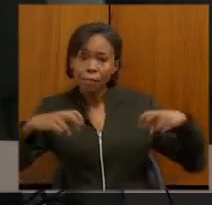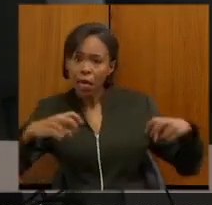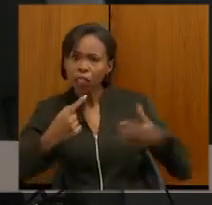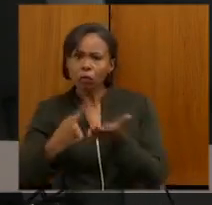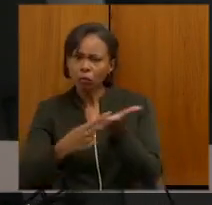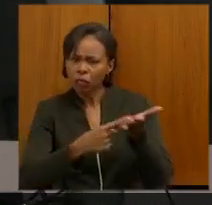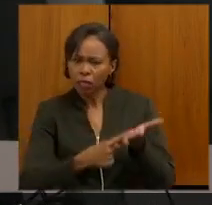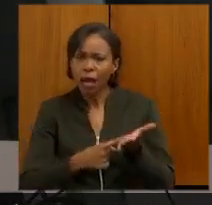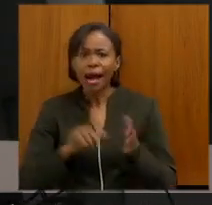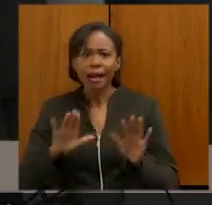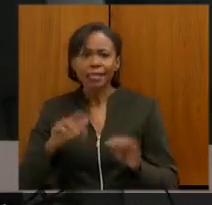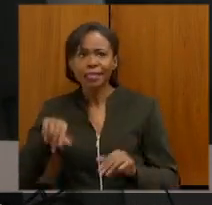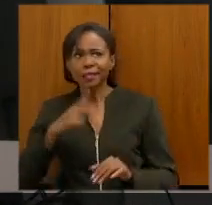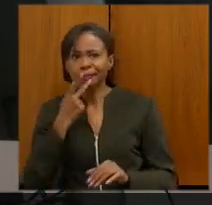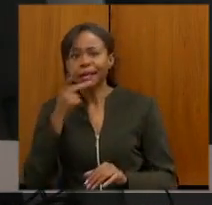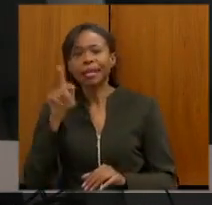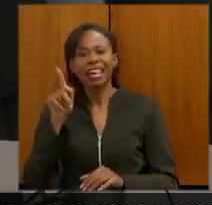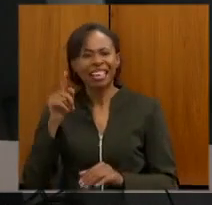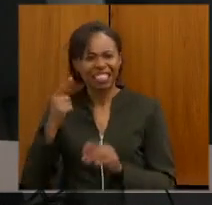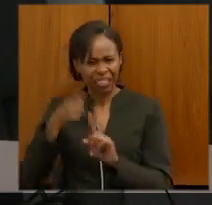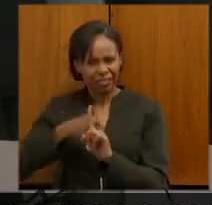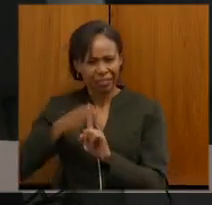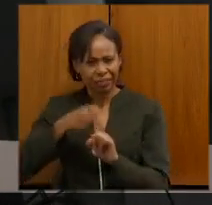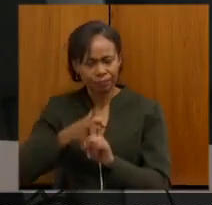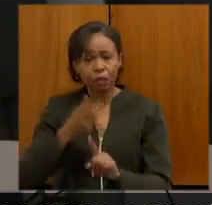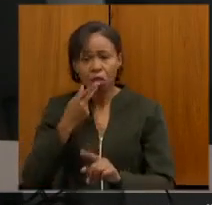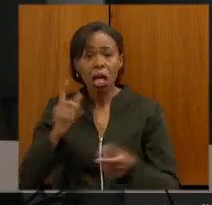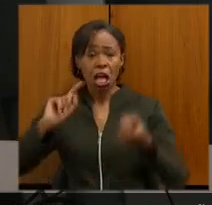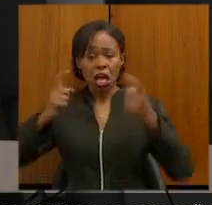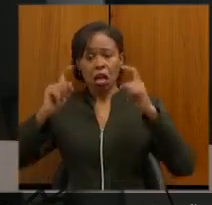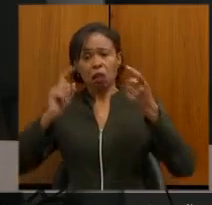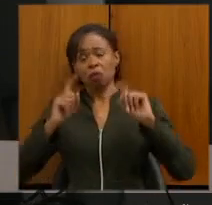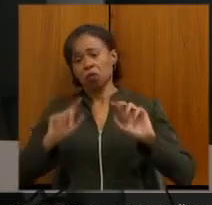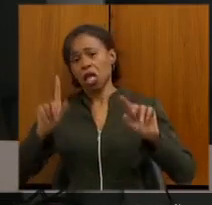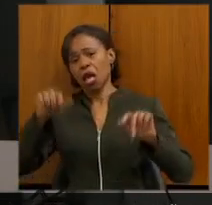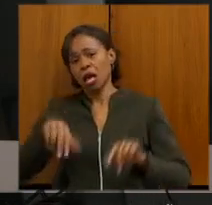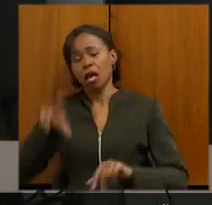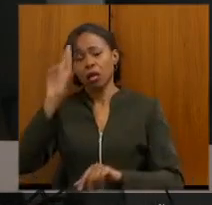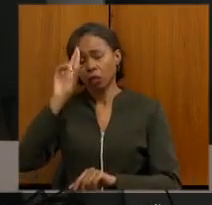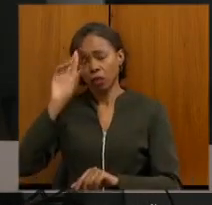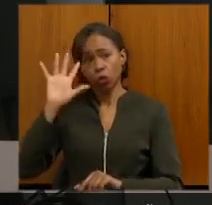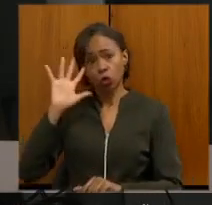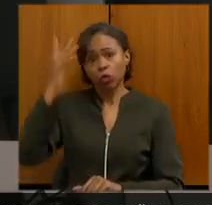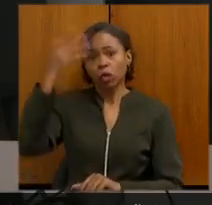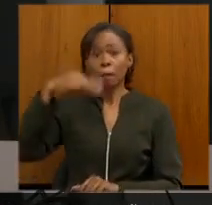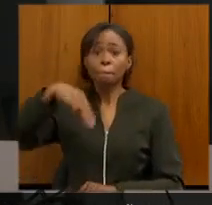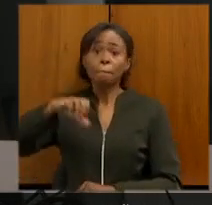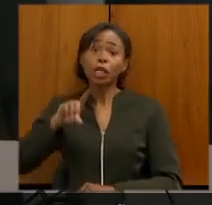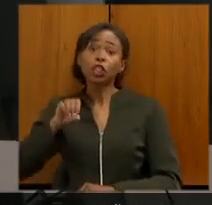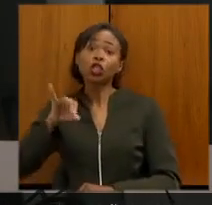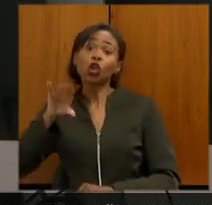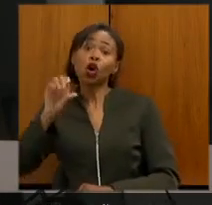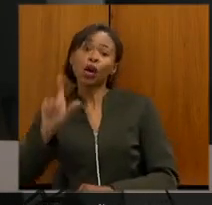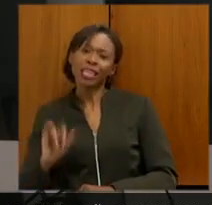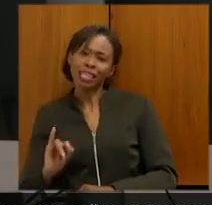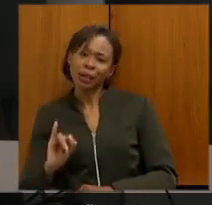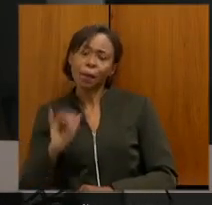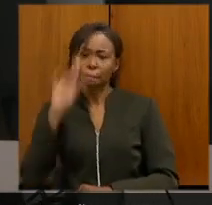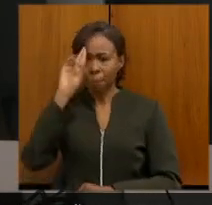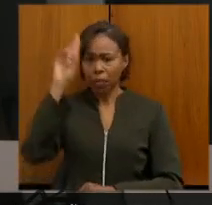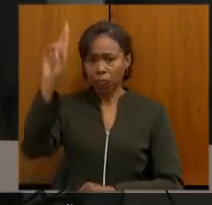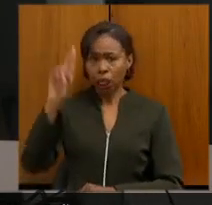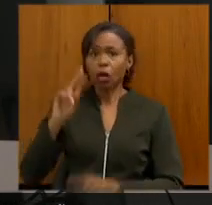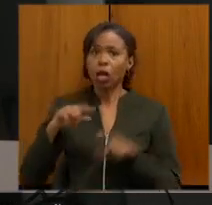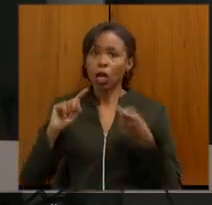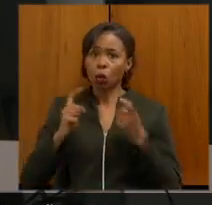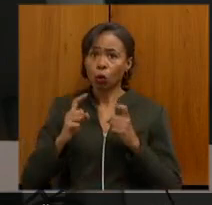gente fala lá na na na luta lá é ver ouvir a solução é melhor e patrão é outra solução agora